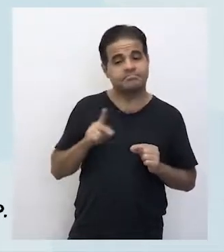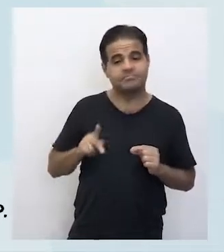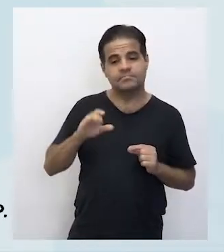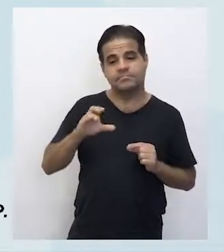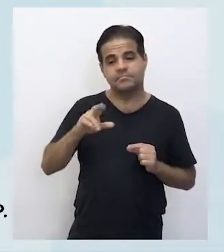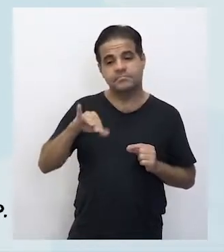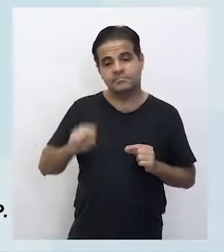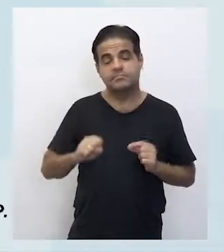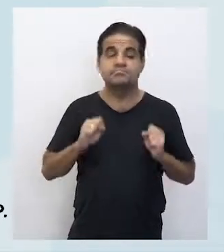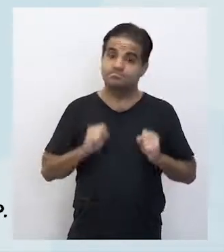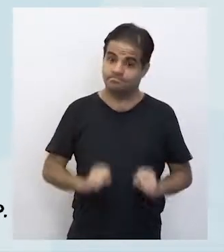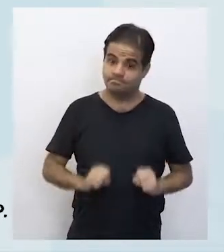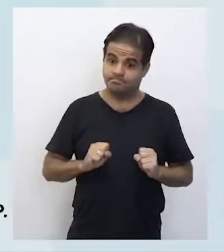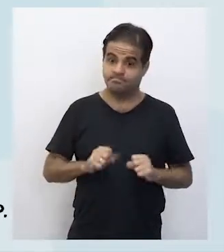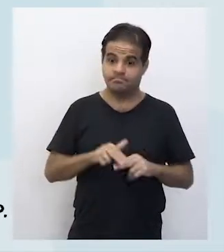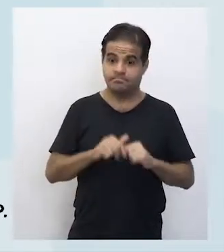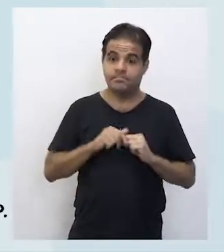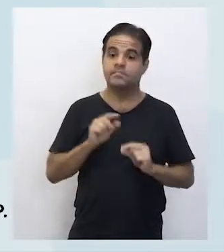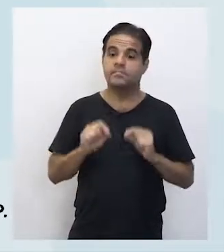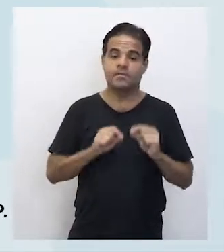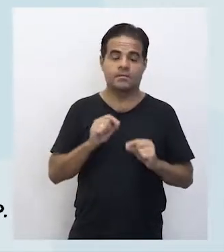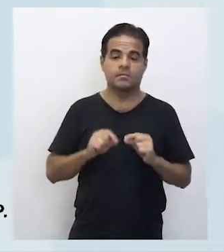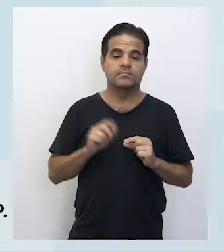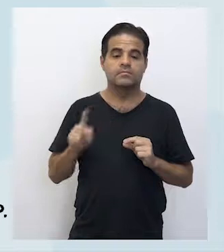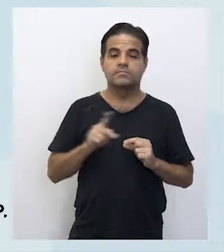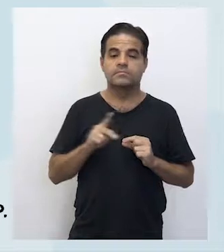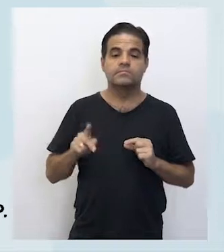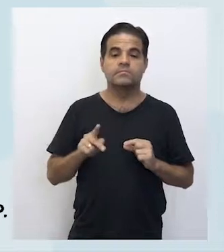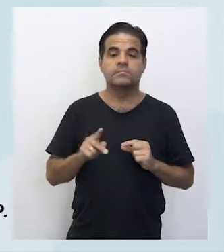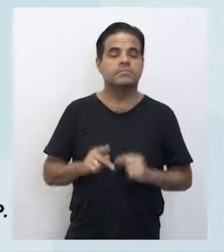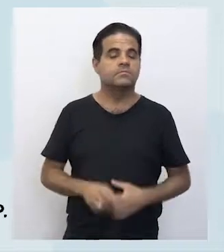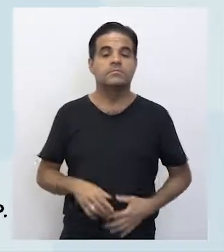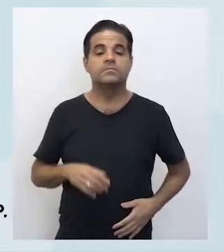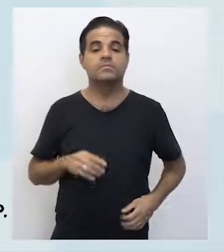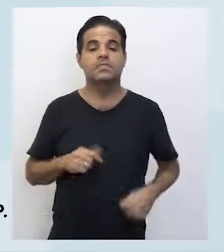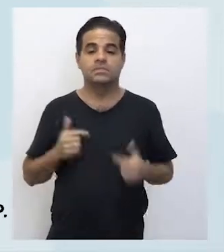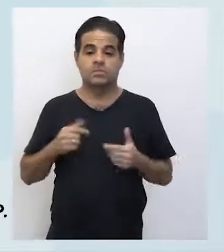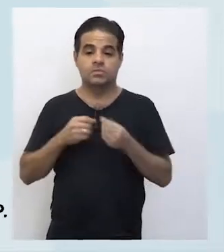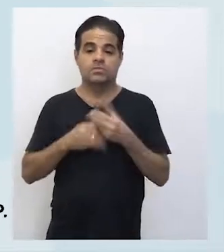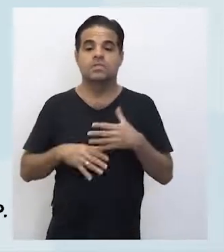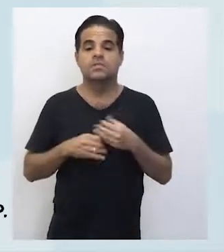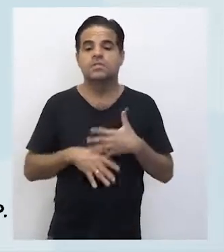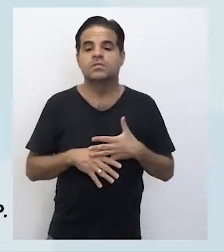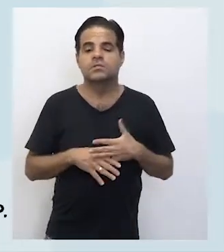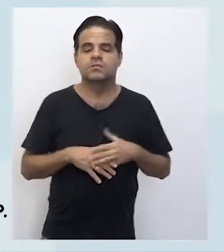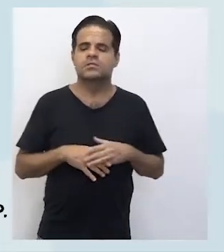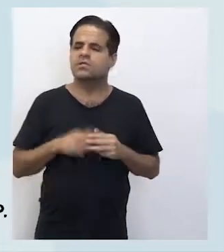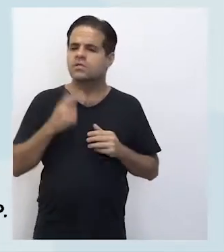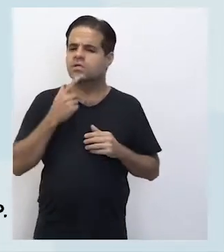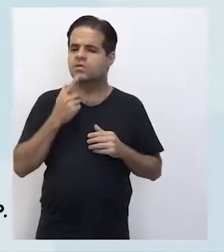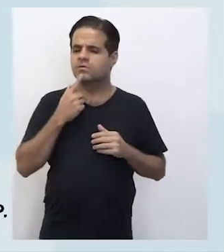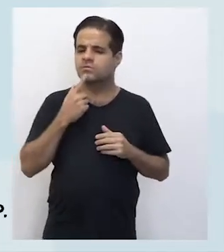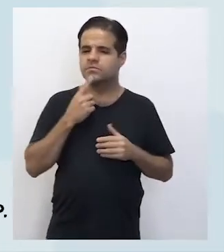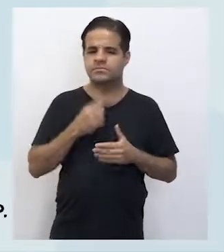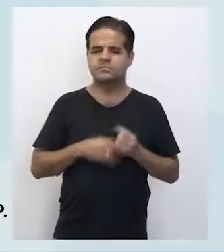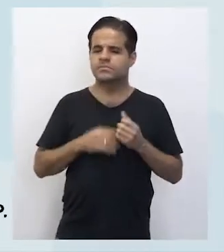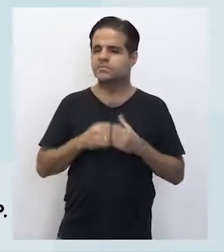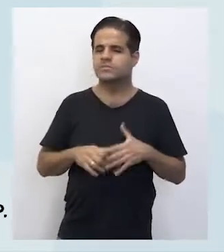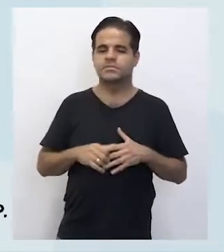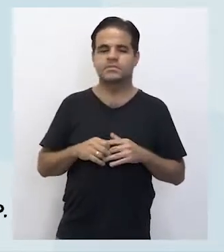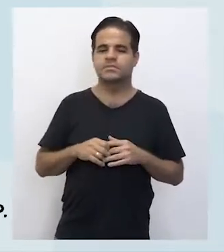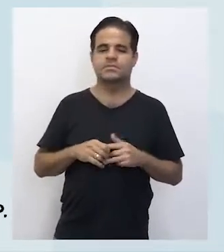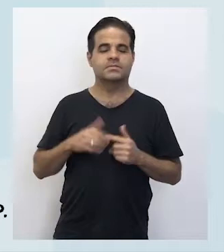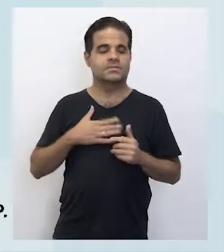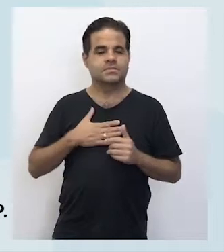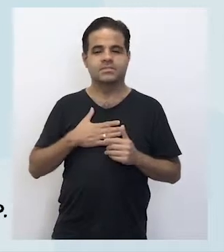verdade, ele pode estar assim. A professora Mela falou que eles estão no chatinho, né? Eu prefiro falar little chat para não ter... Little